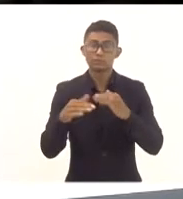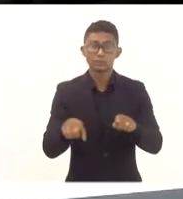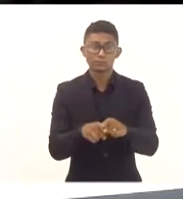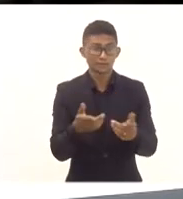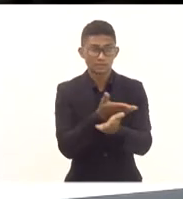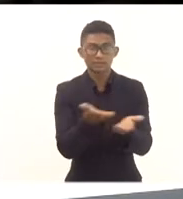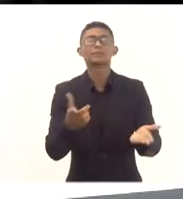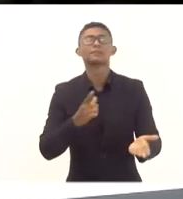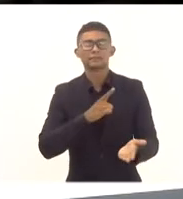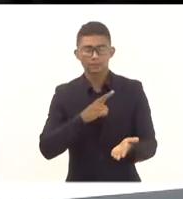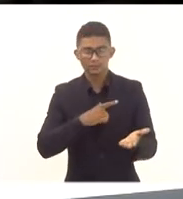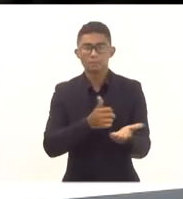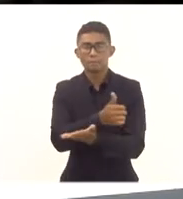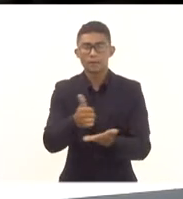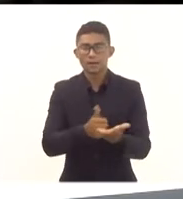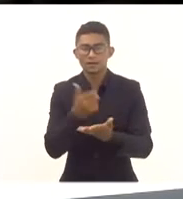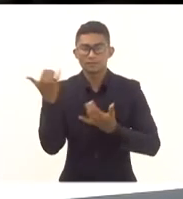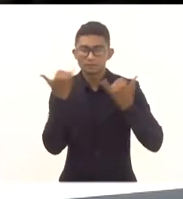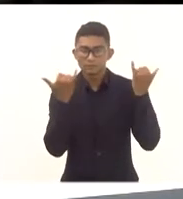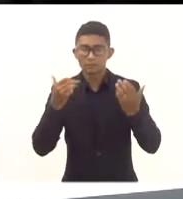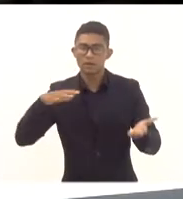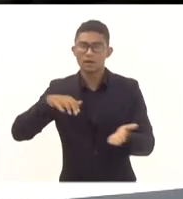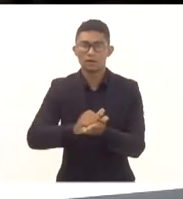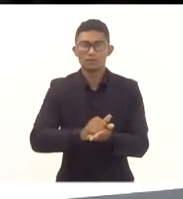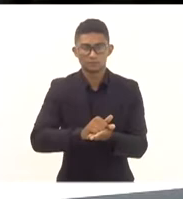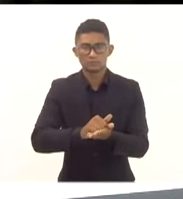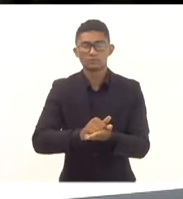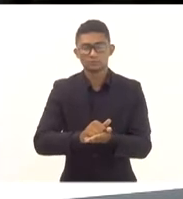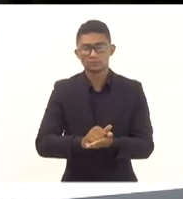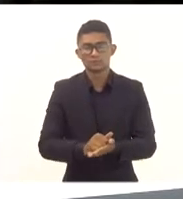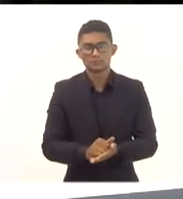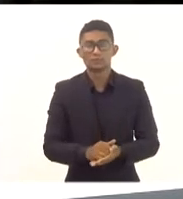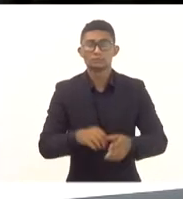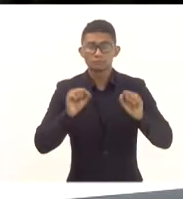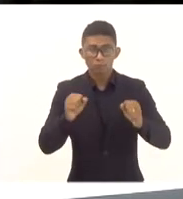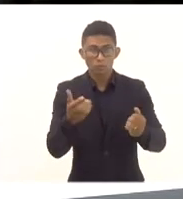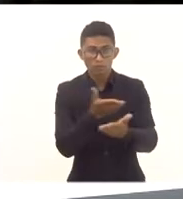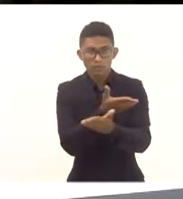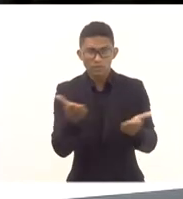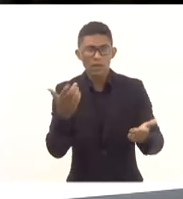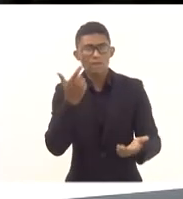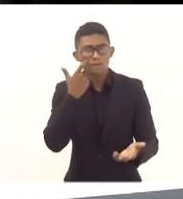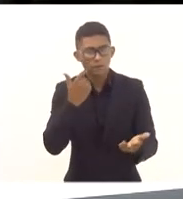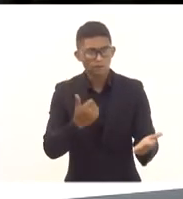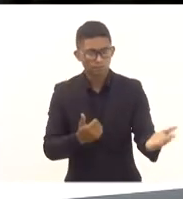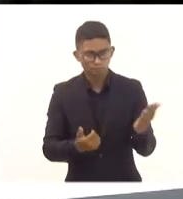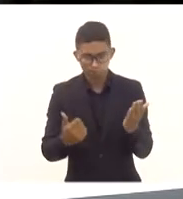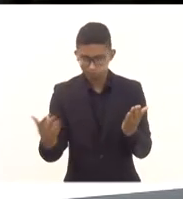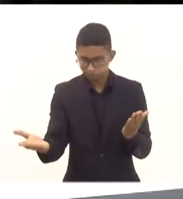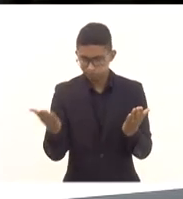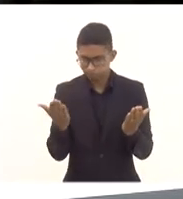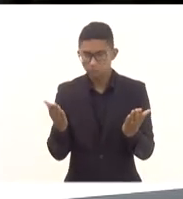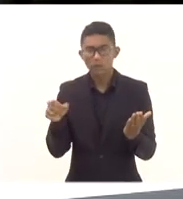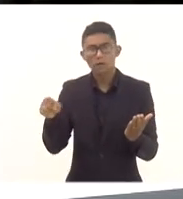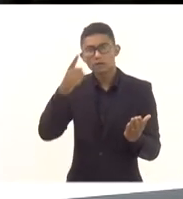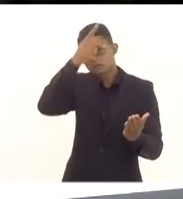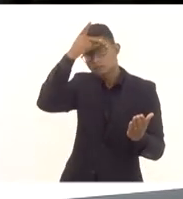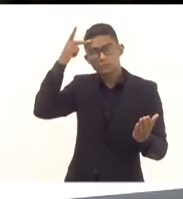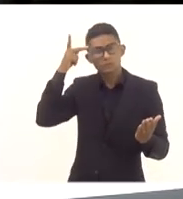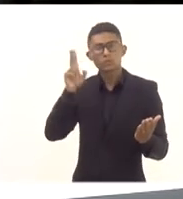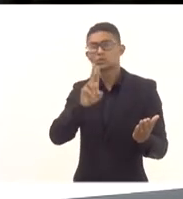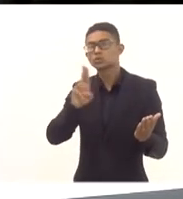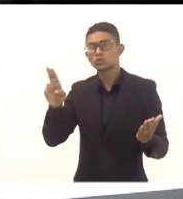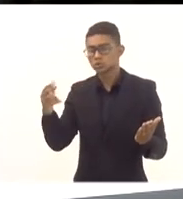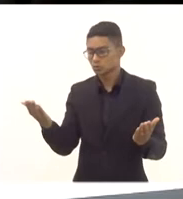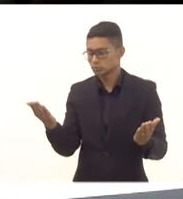pensado no primeiro momento que eles podem fazer esse cruzamento de pegar o nome do beneficiário com a